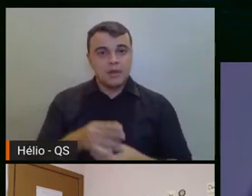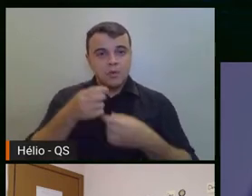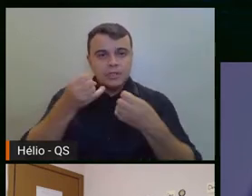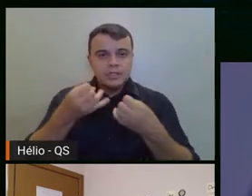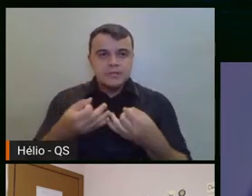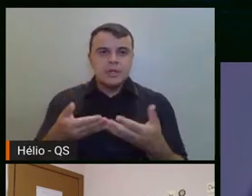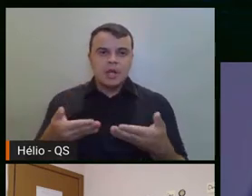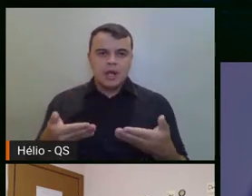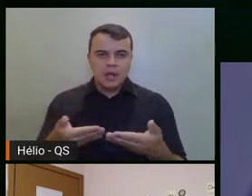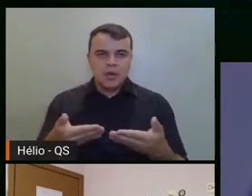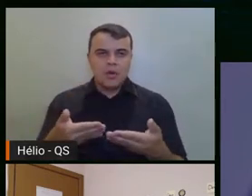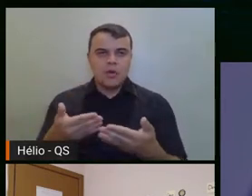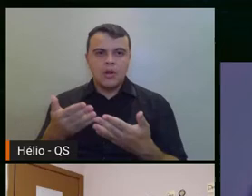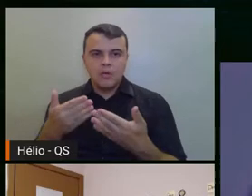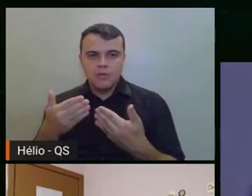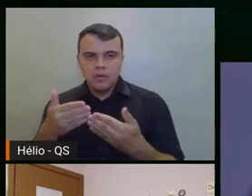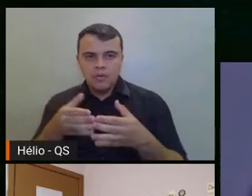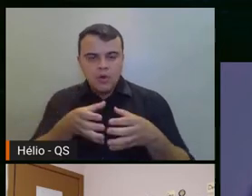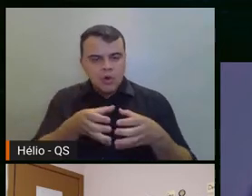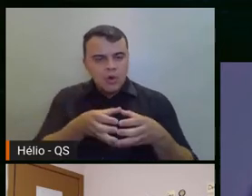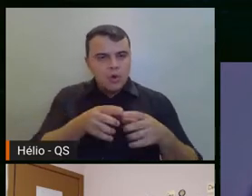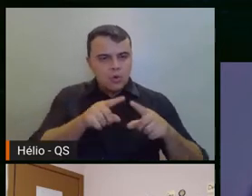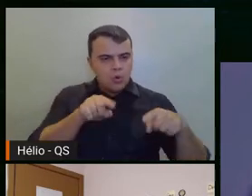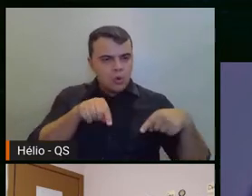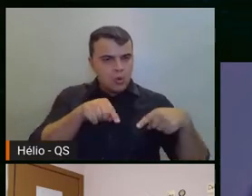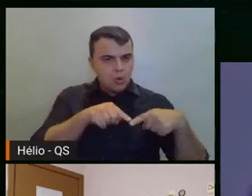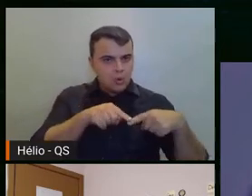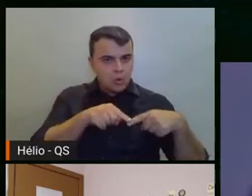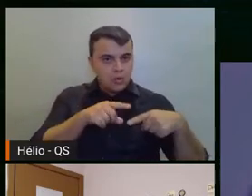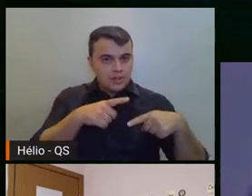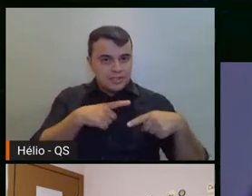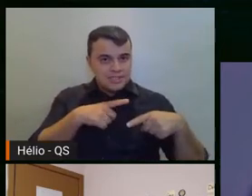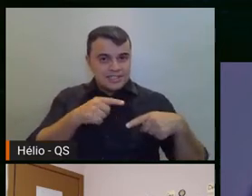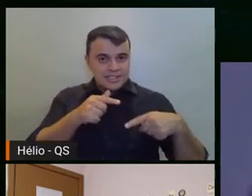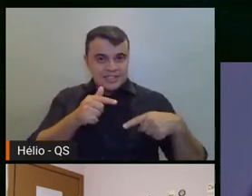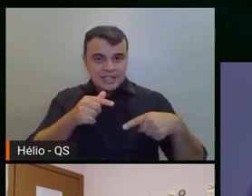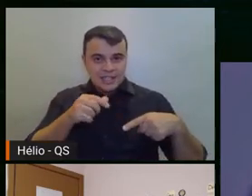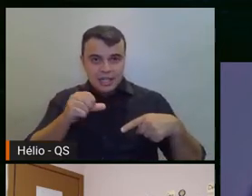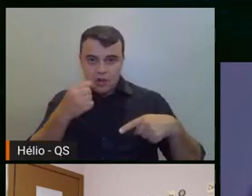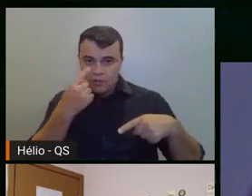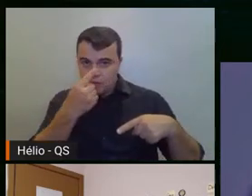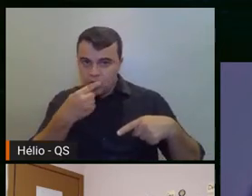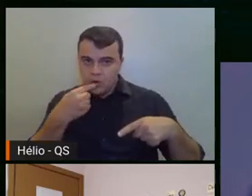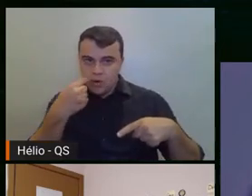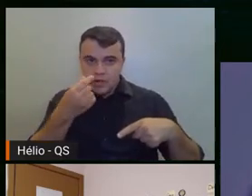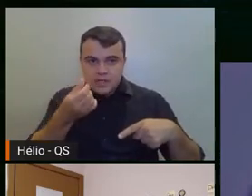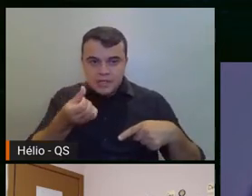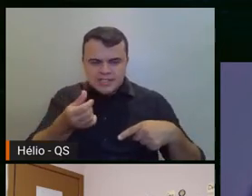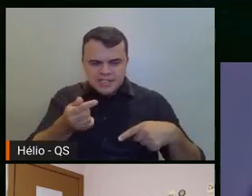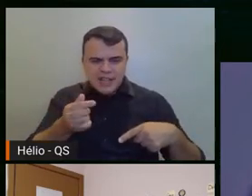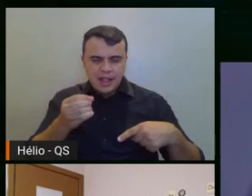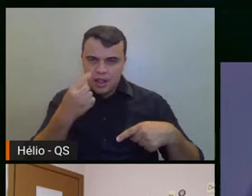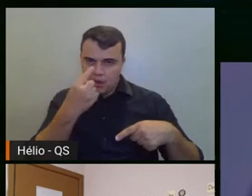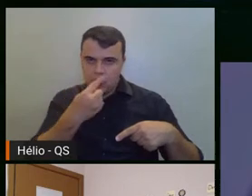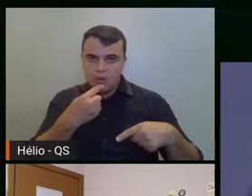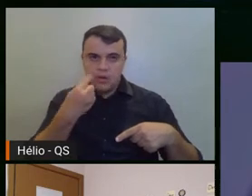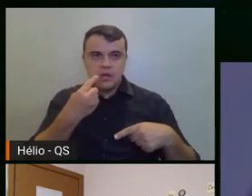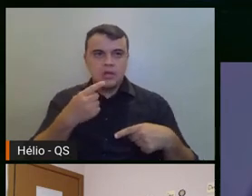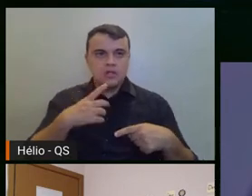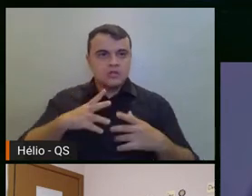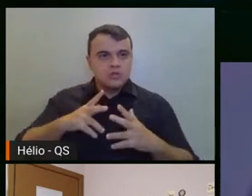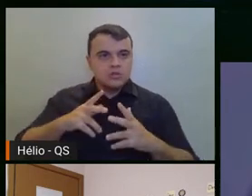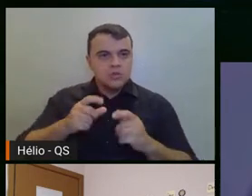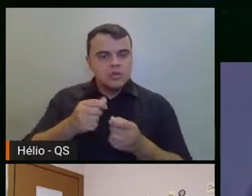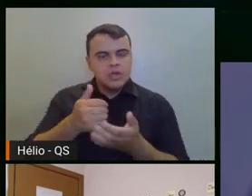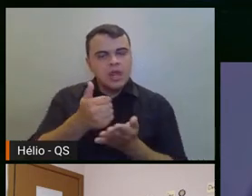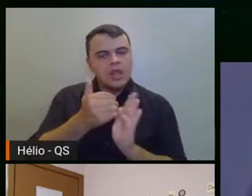também no fórum no Rooms Esse é um programa com 69 horas ali de conteúdo praticamente 70 horas e todos os conteúdos estão